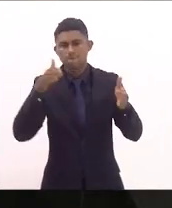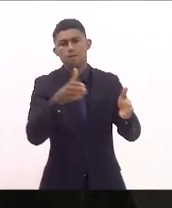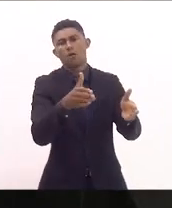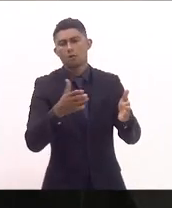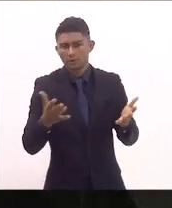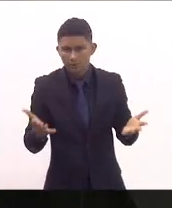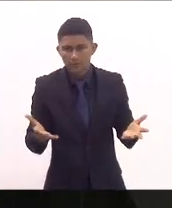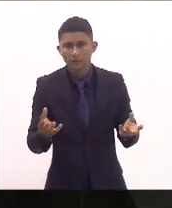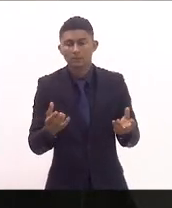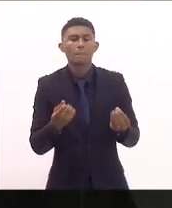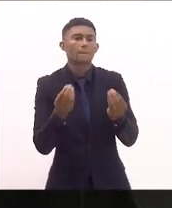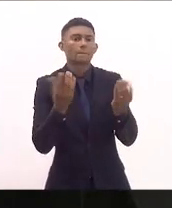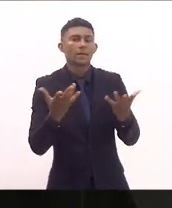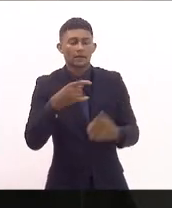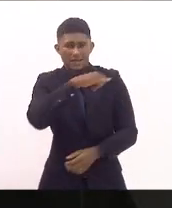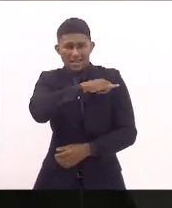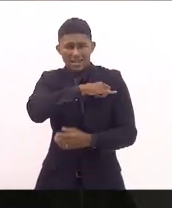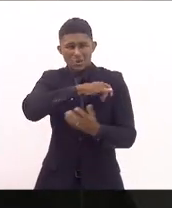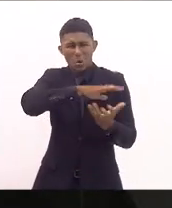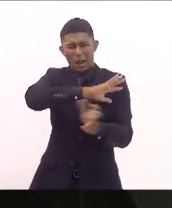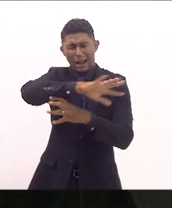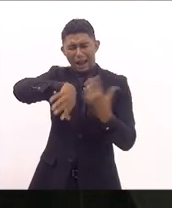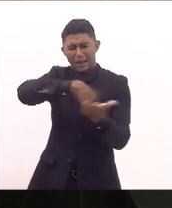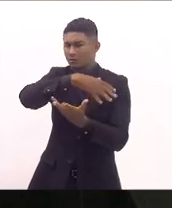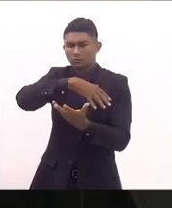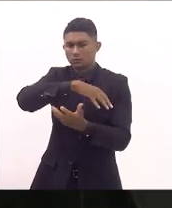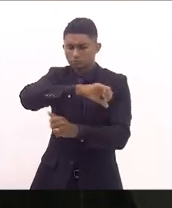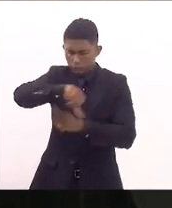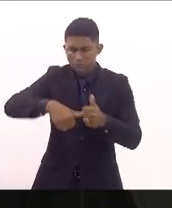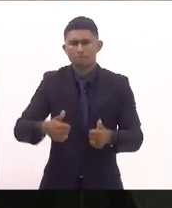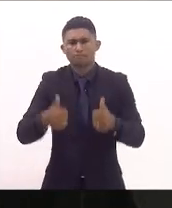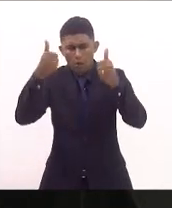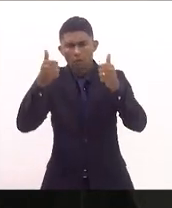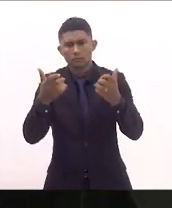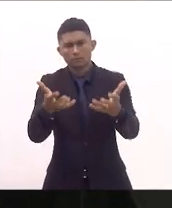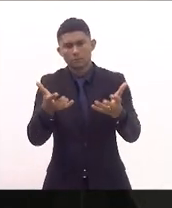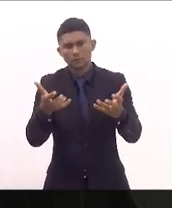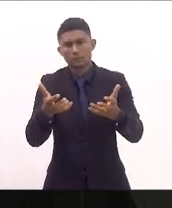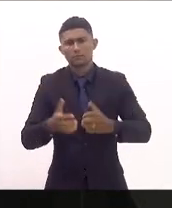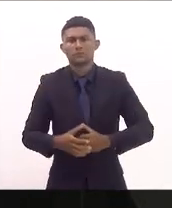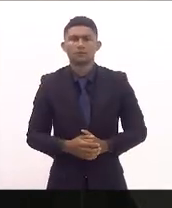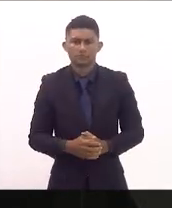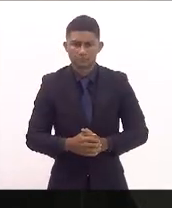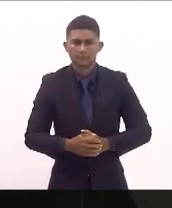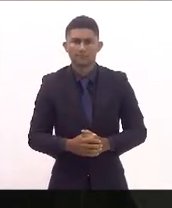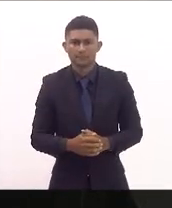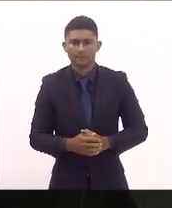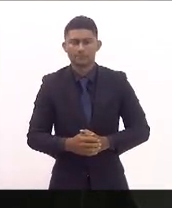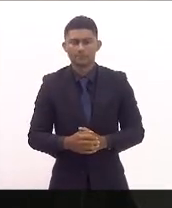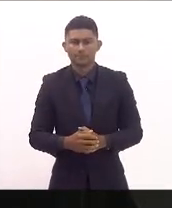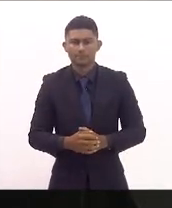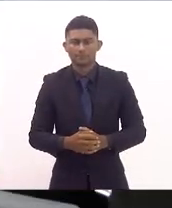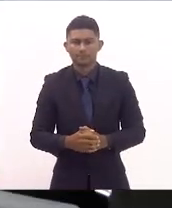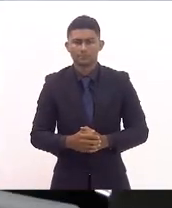para tirar o Rio de Janeiro da crise permanentes que vem vivenciando eu